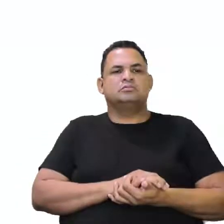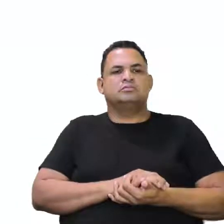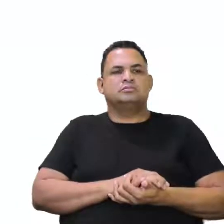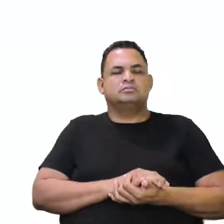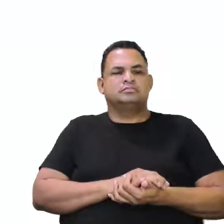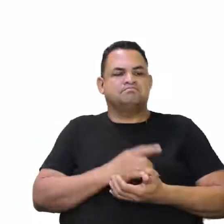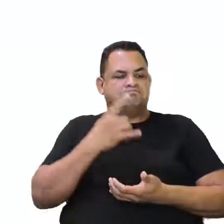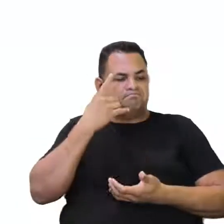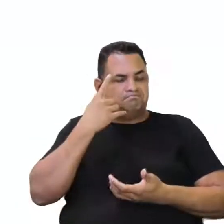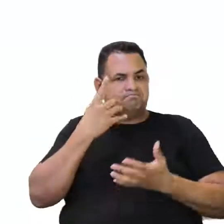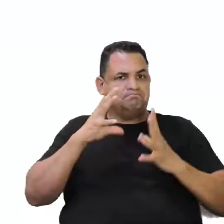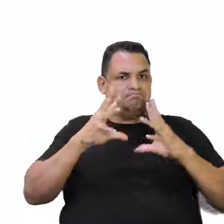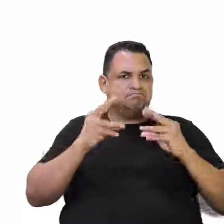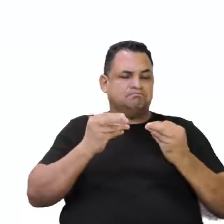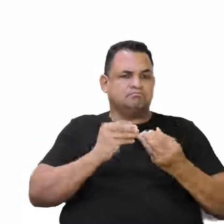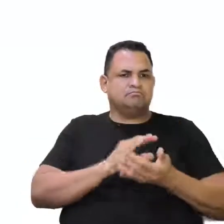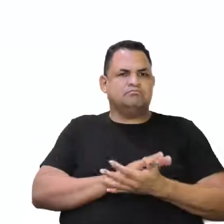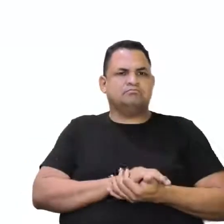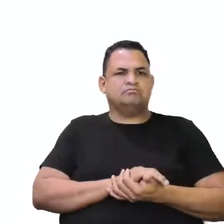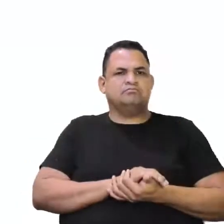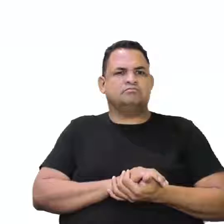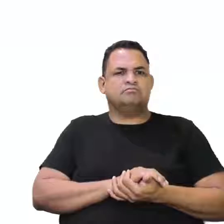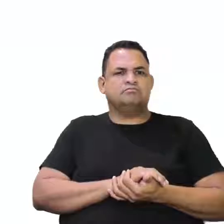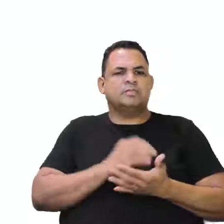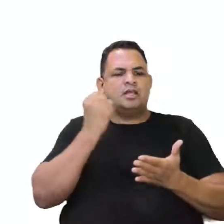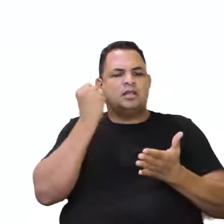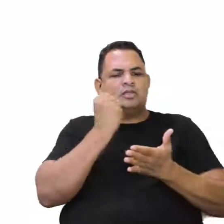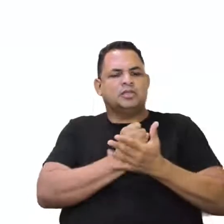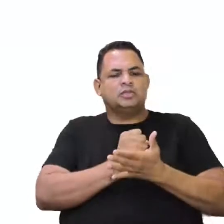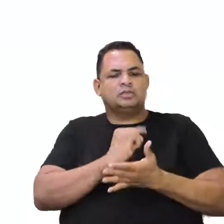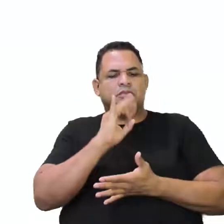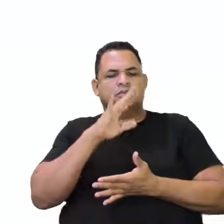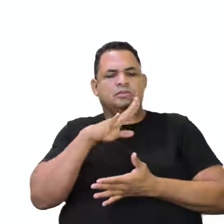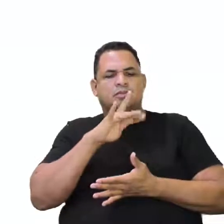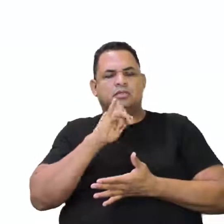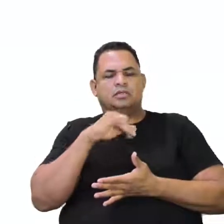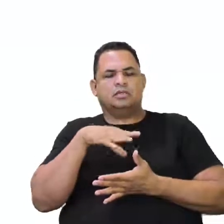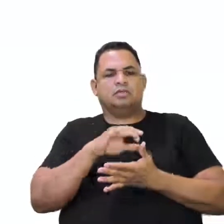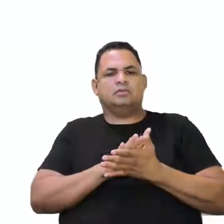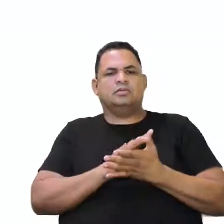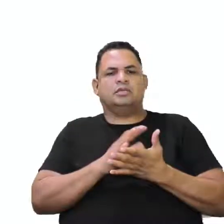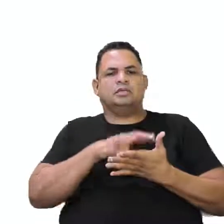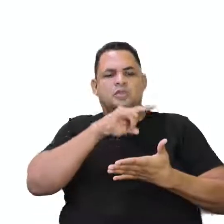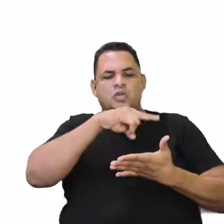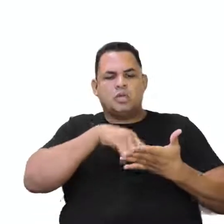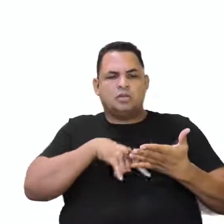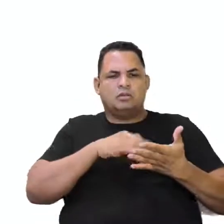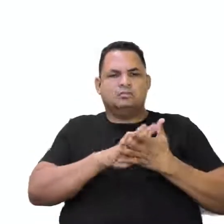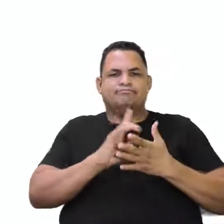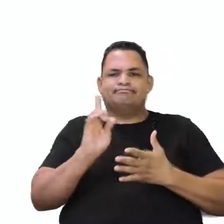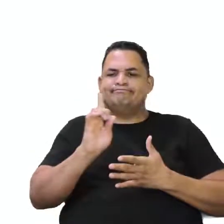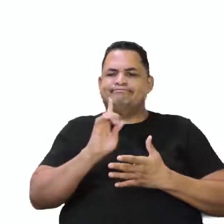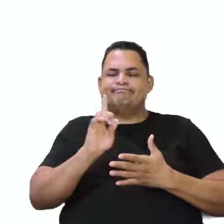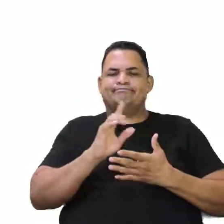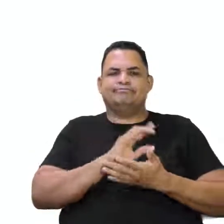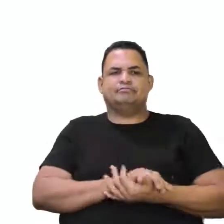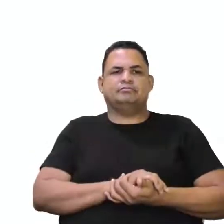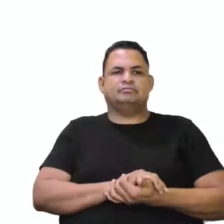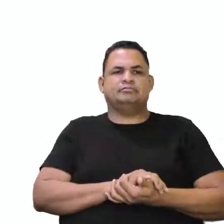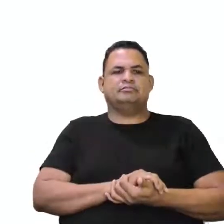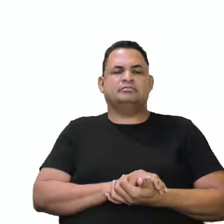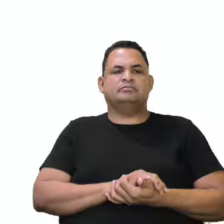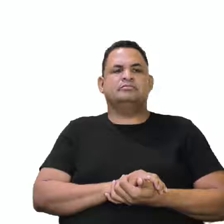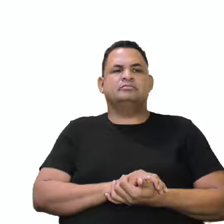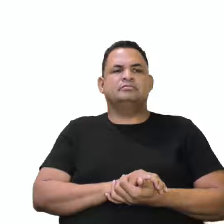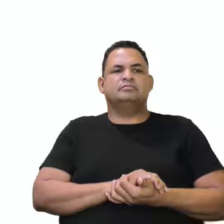todas fossem de forma, né, com autorização do IBAMA, certificação, mas não é assim bem que